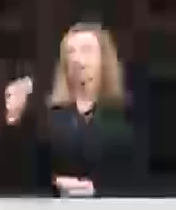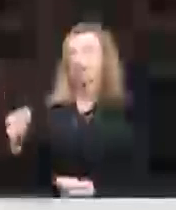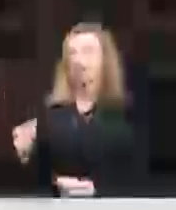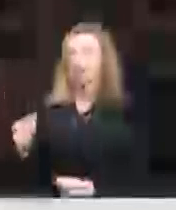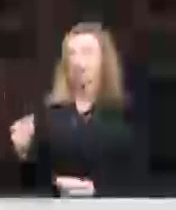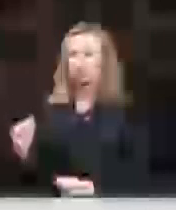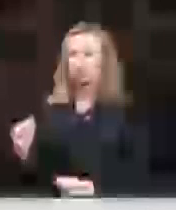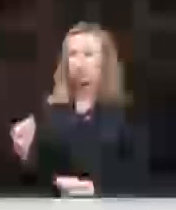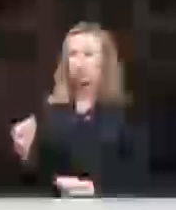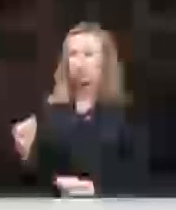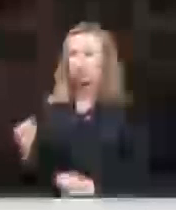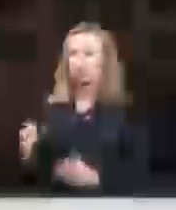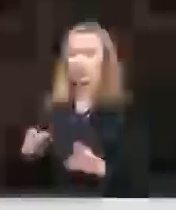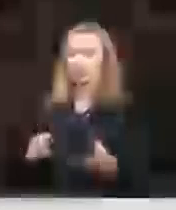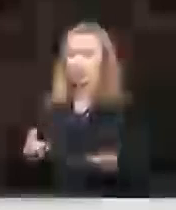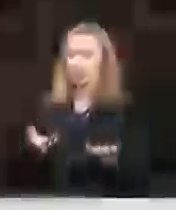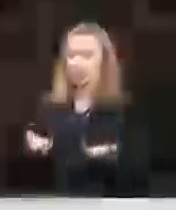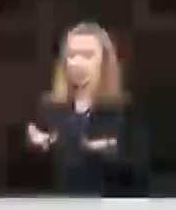financeiro,